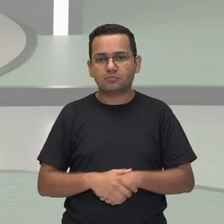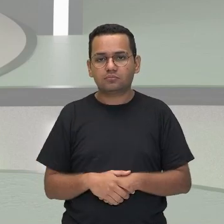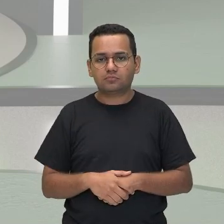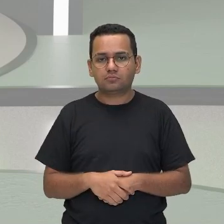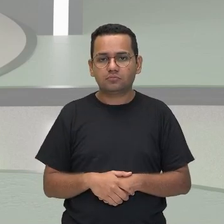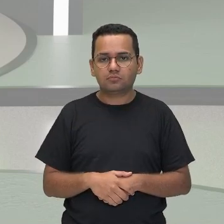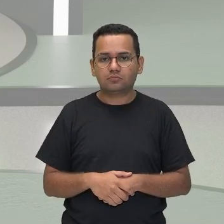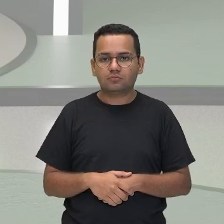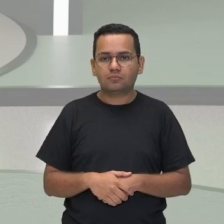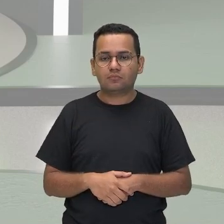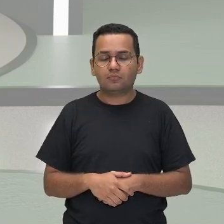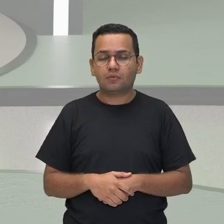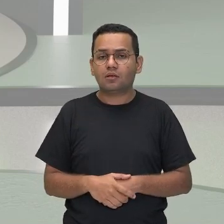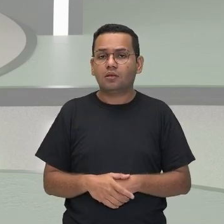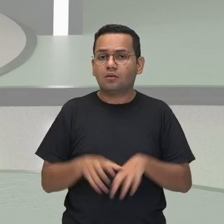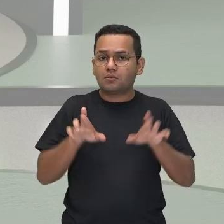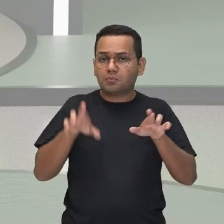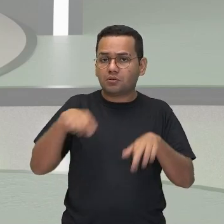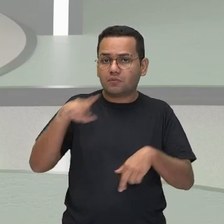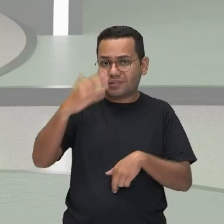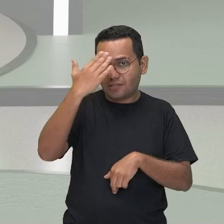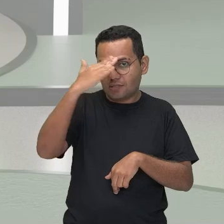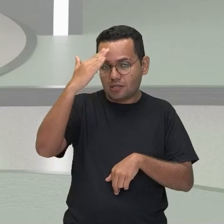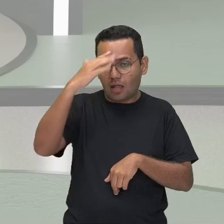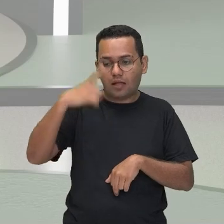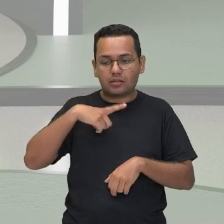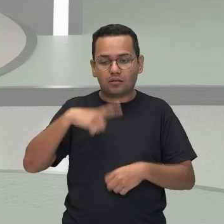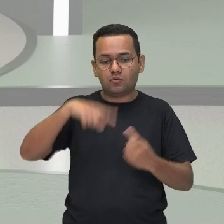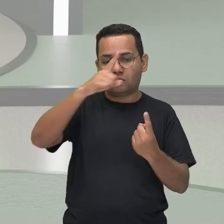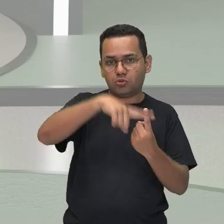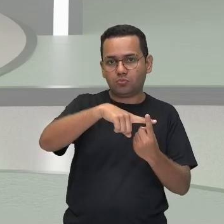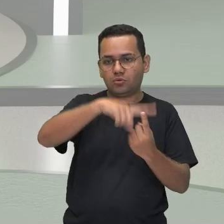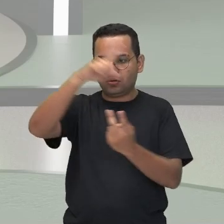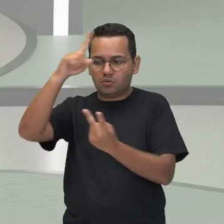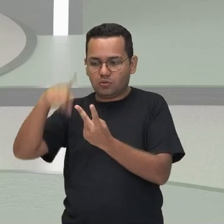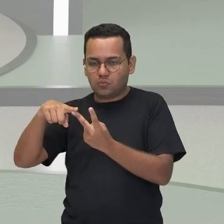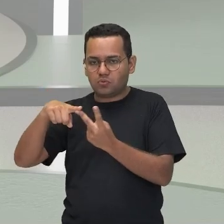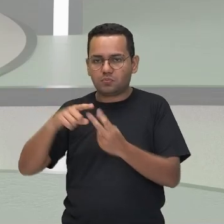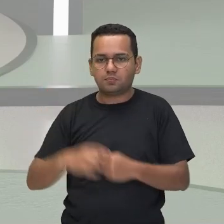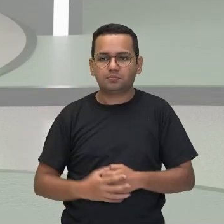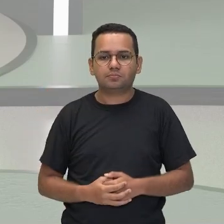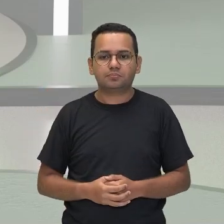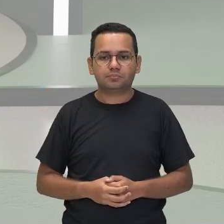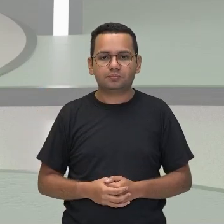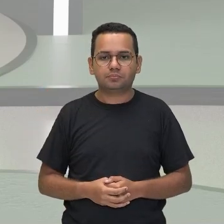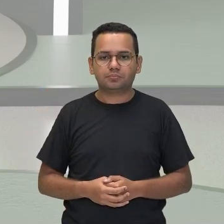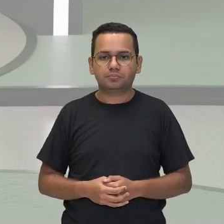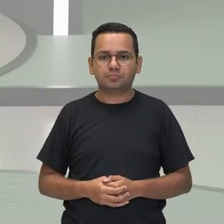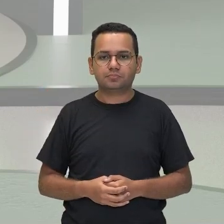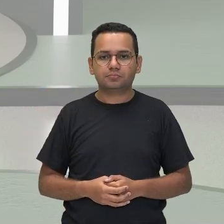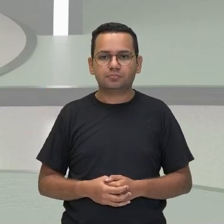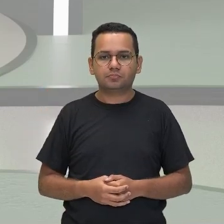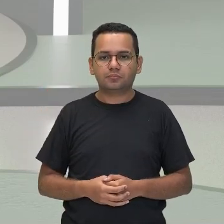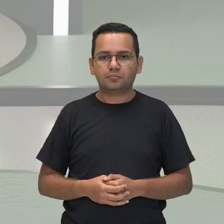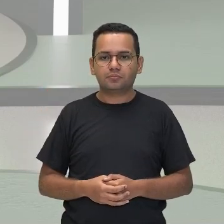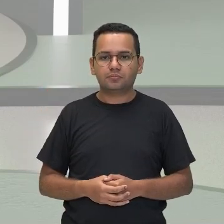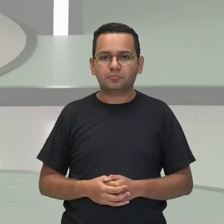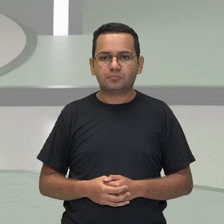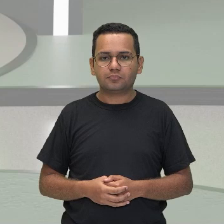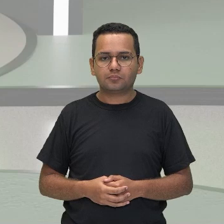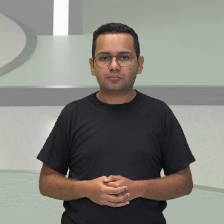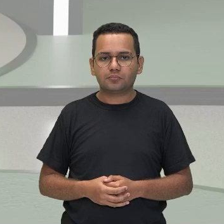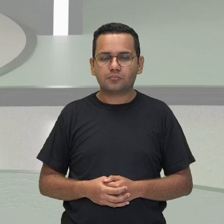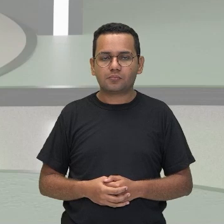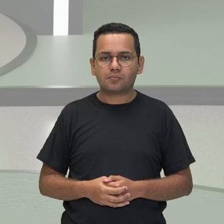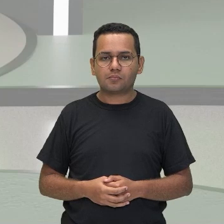que tenha ficado claro aí que existem métodos de separação de misturas heterogêneas e que existem métodos empregados para a